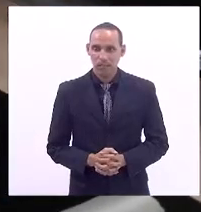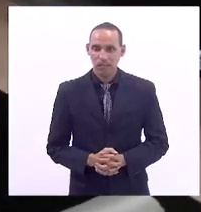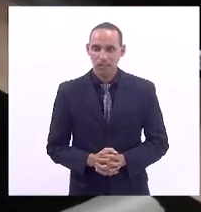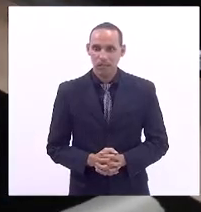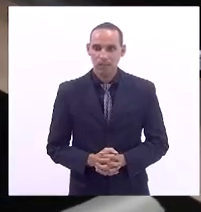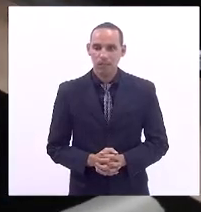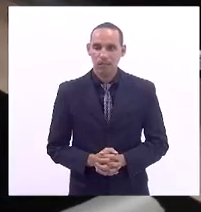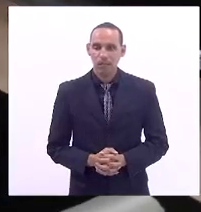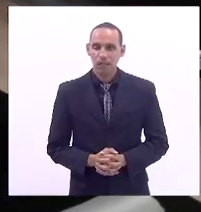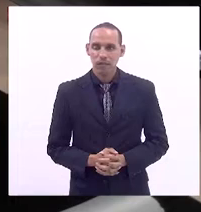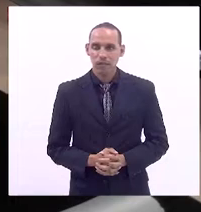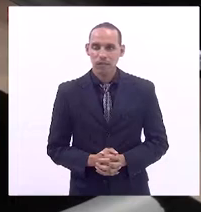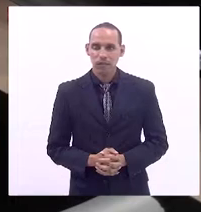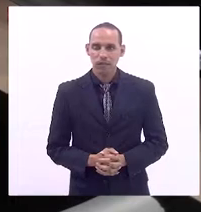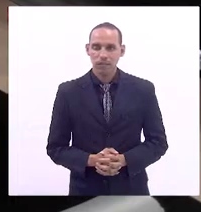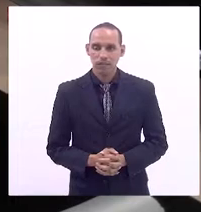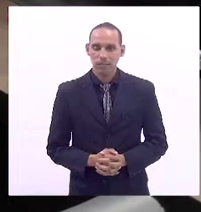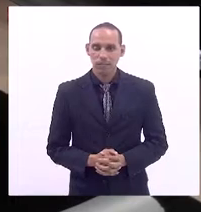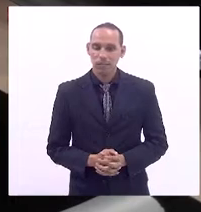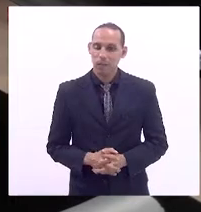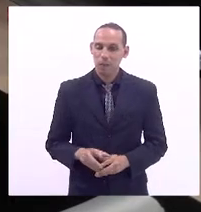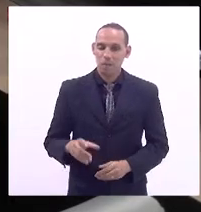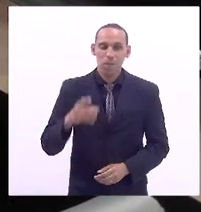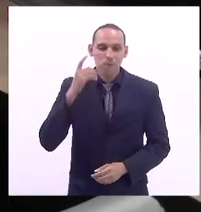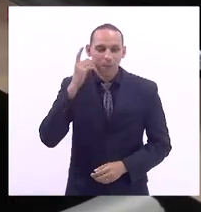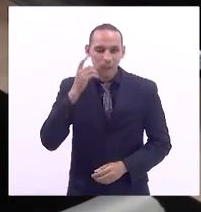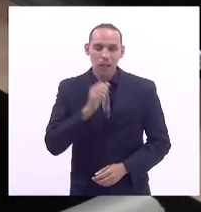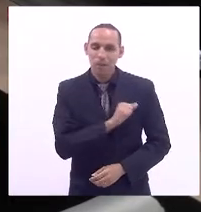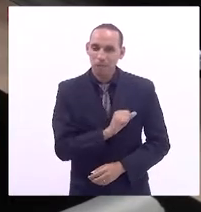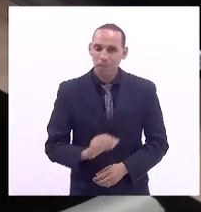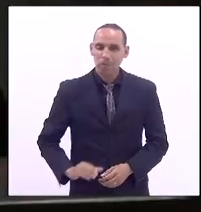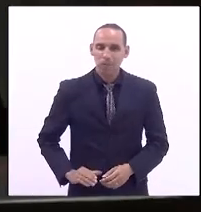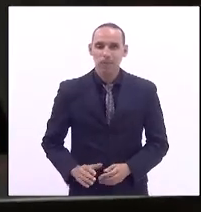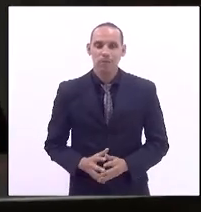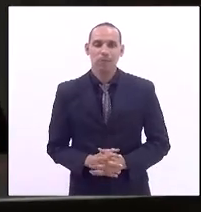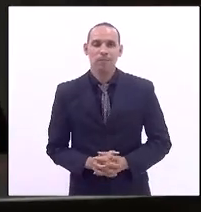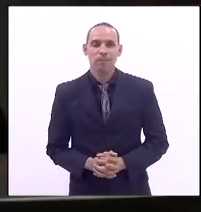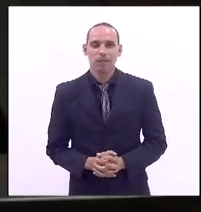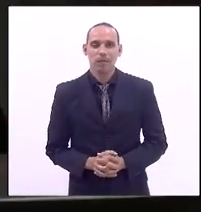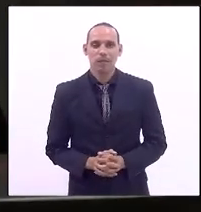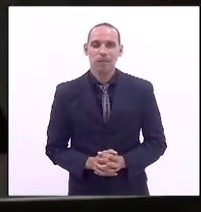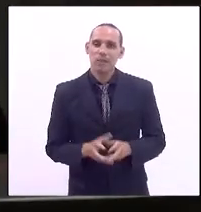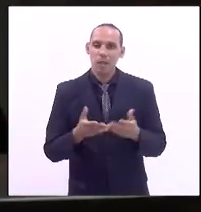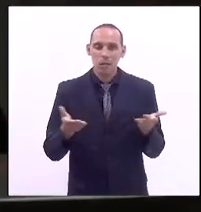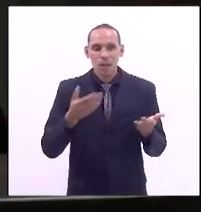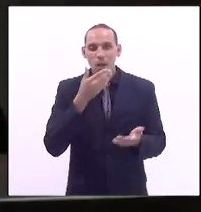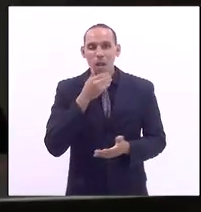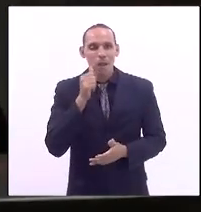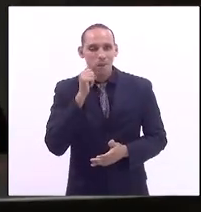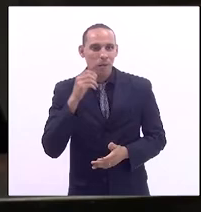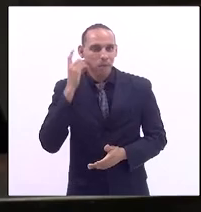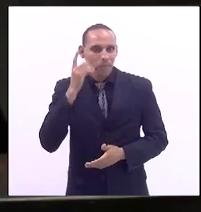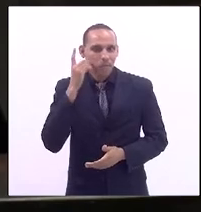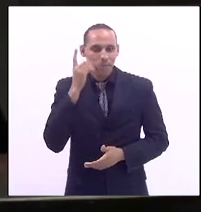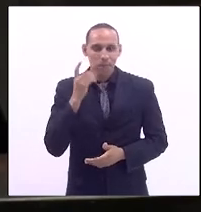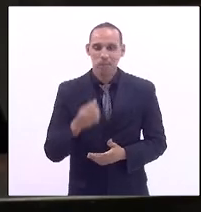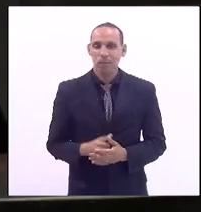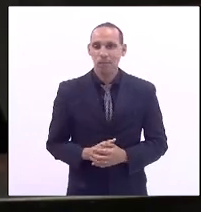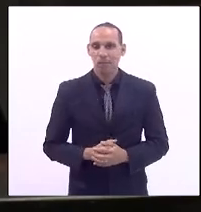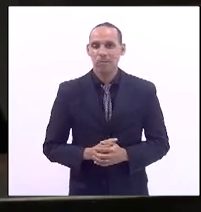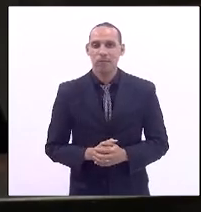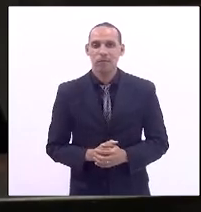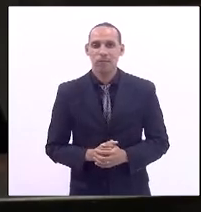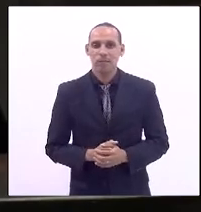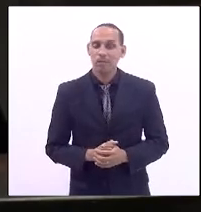o deputado André Ceciliano senhoras deputadas e senhores deputados